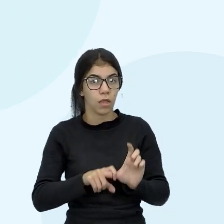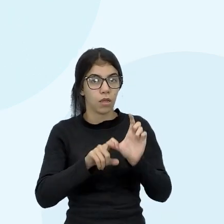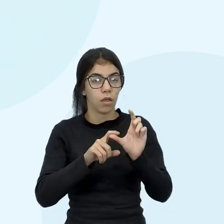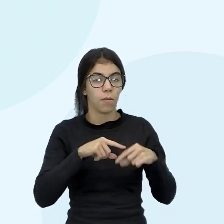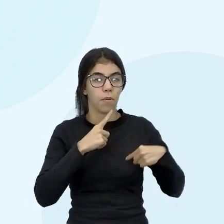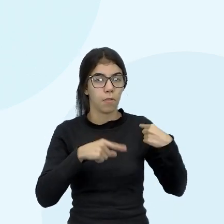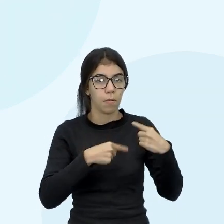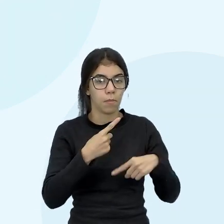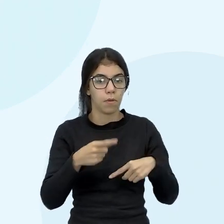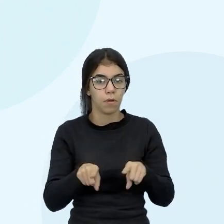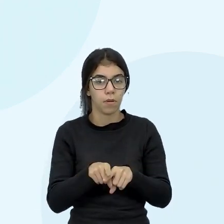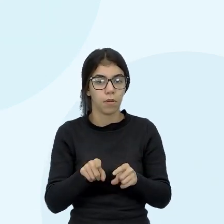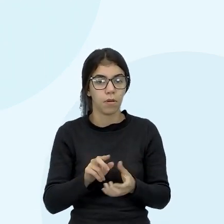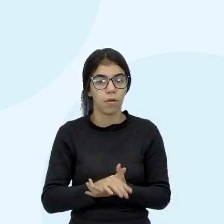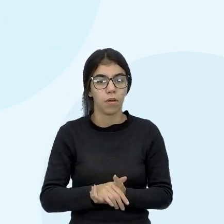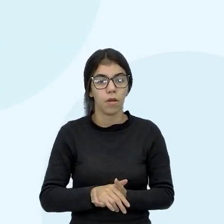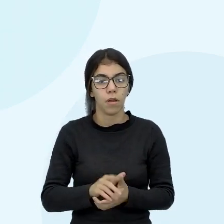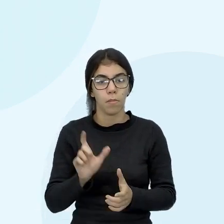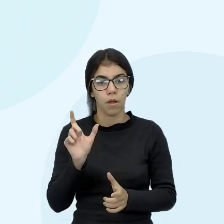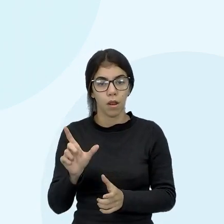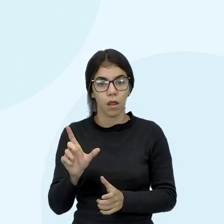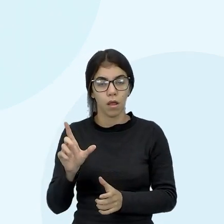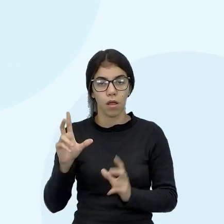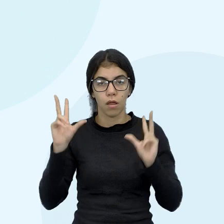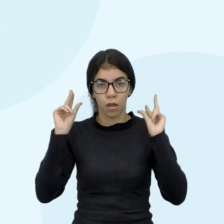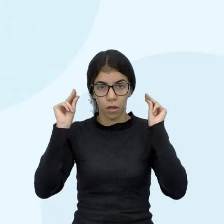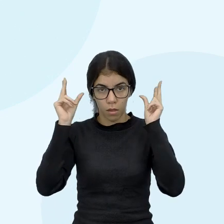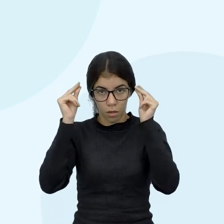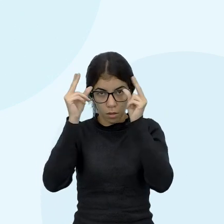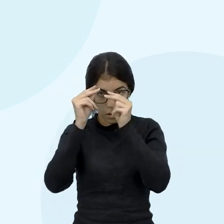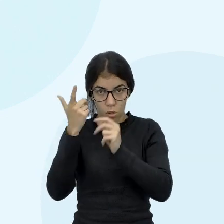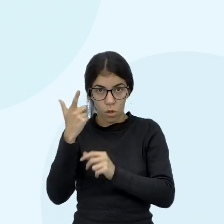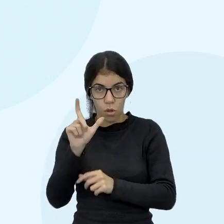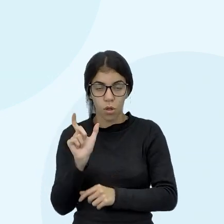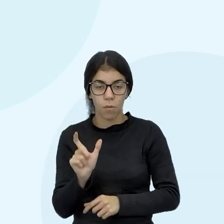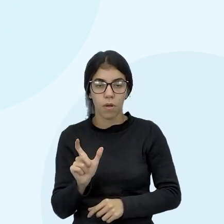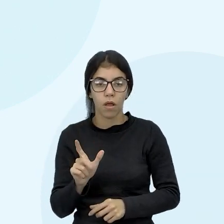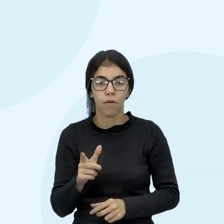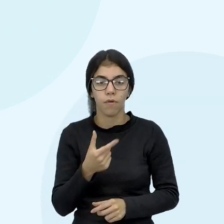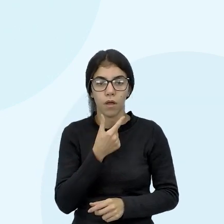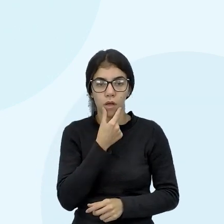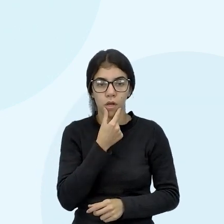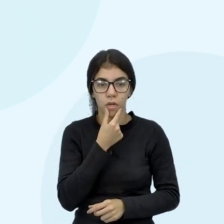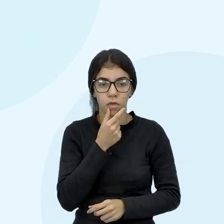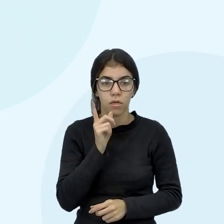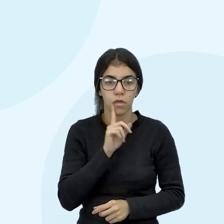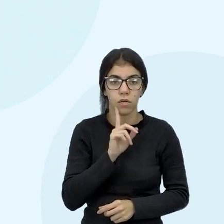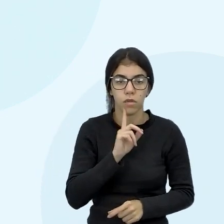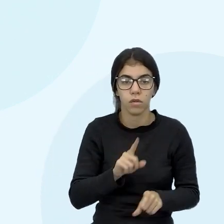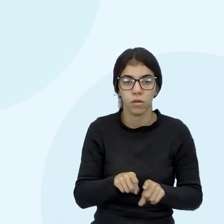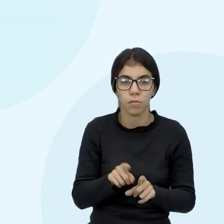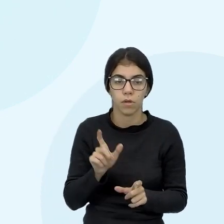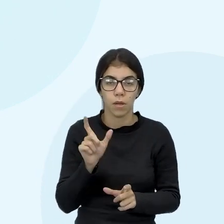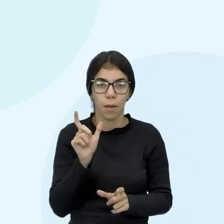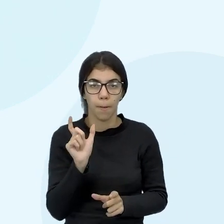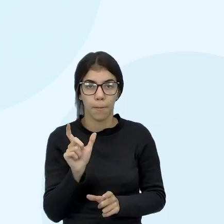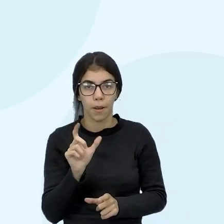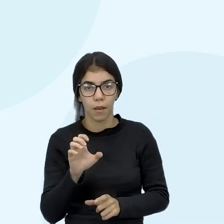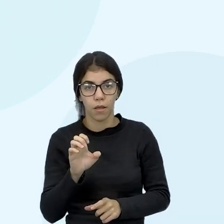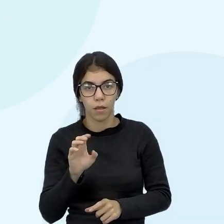etimológica. Aletheia, palavra grega, e veritas, palavra latina. E tem também emuná, não está escrito aí. Emuná seria a palavra